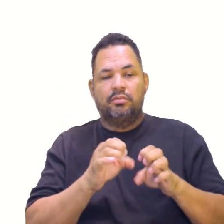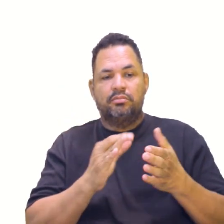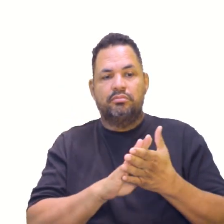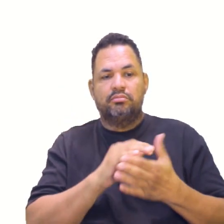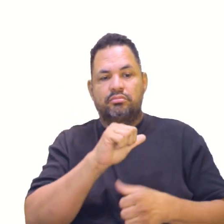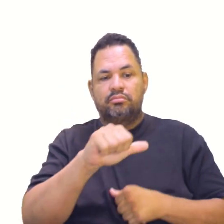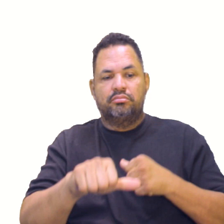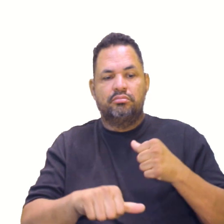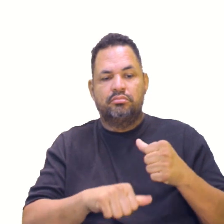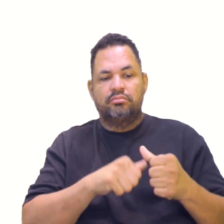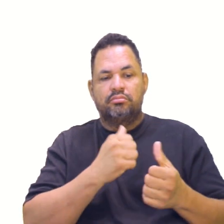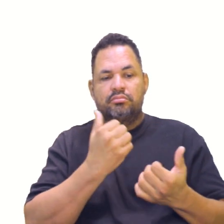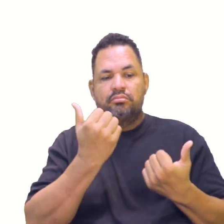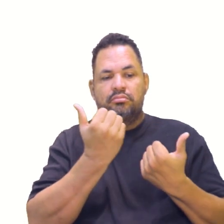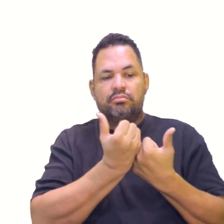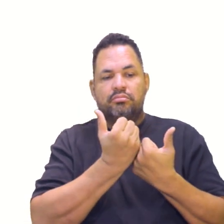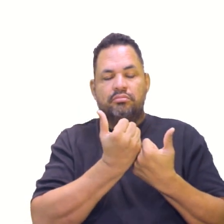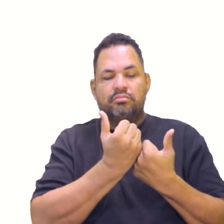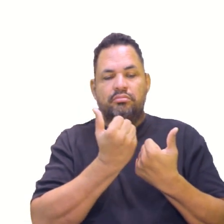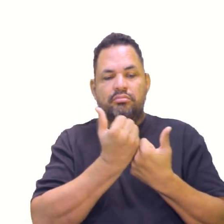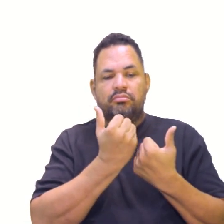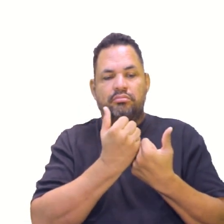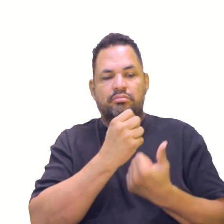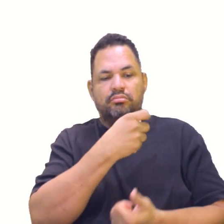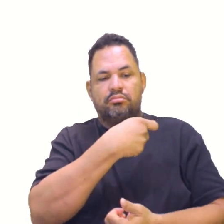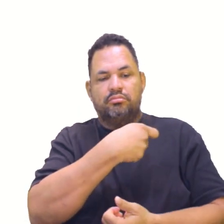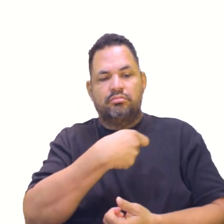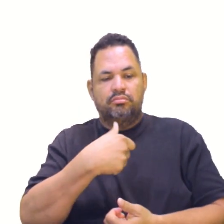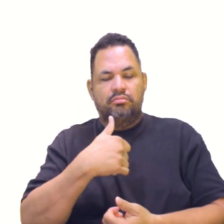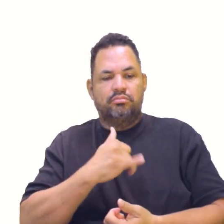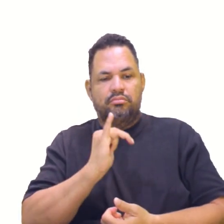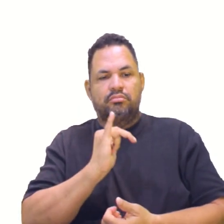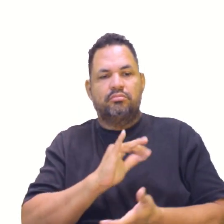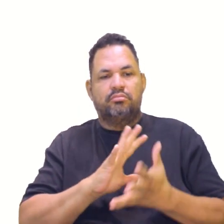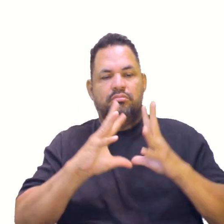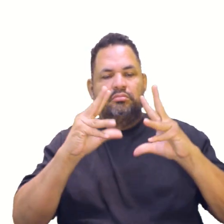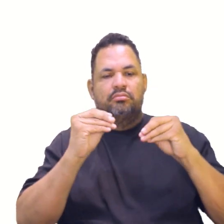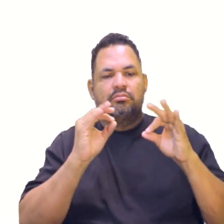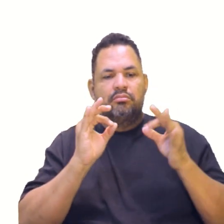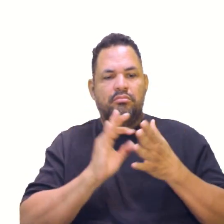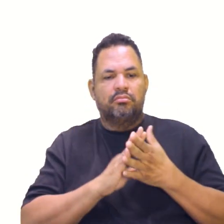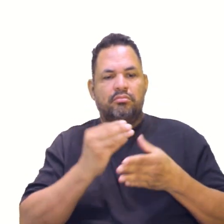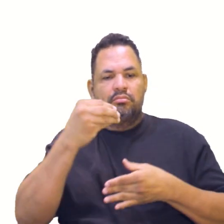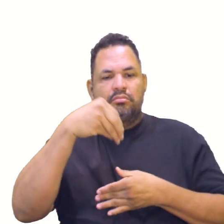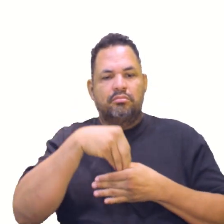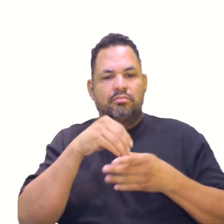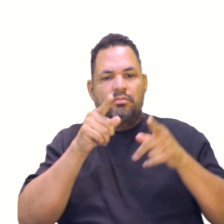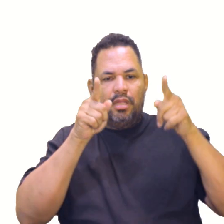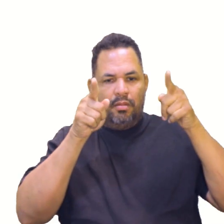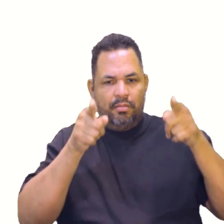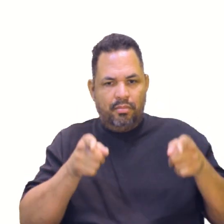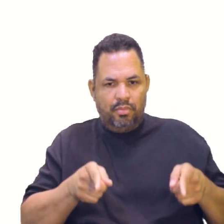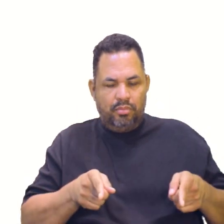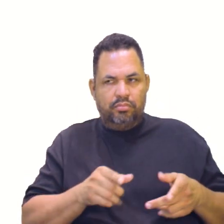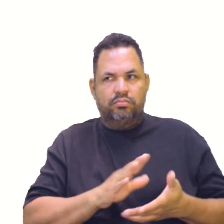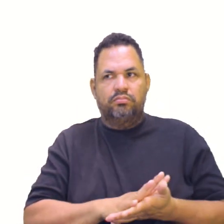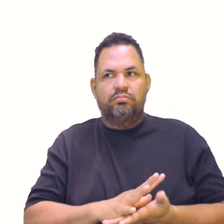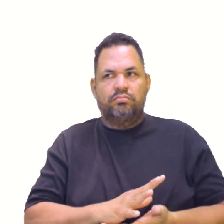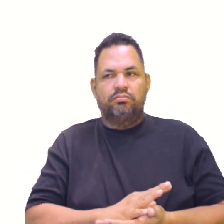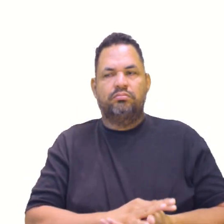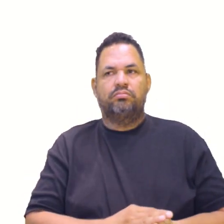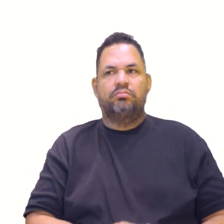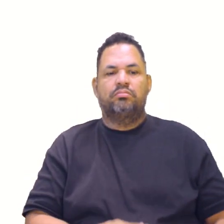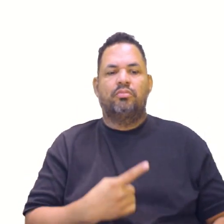no lugar x. do x e do y, a gente coloca os valores 3 e dos 5. pontos. Isso tudo tem que estar dentro do módulo, porque distância não pode